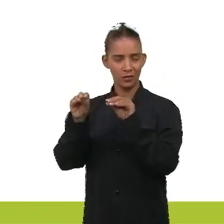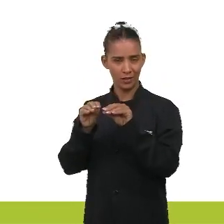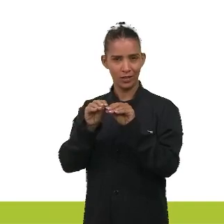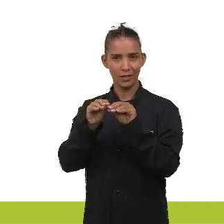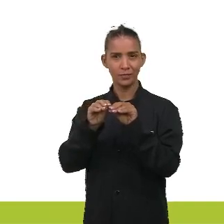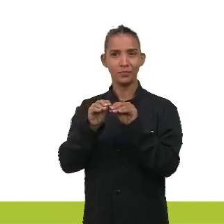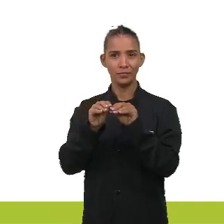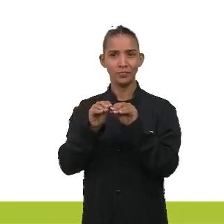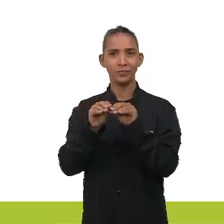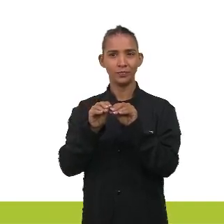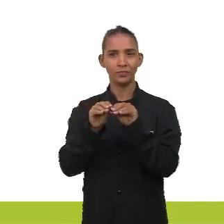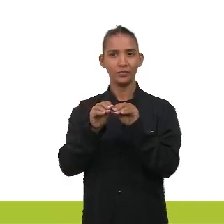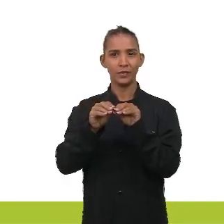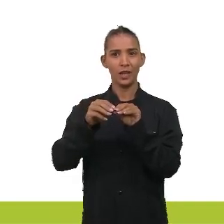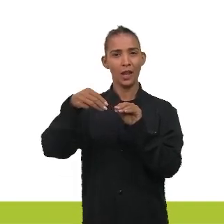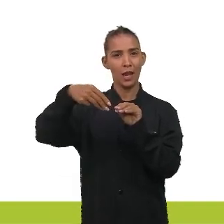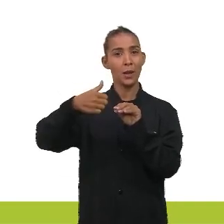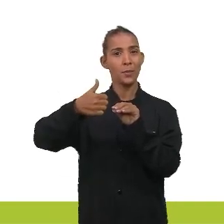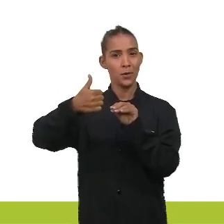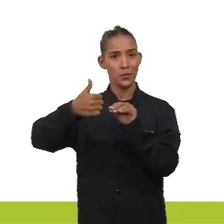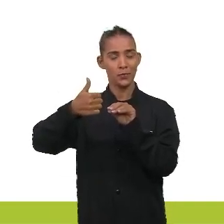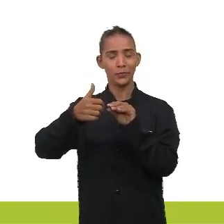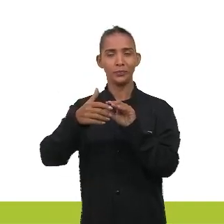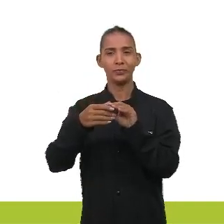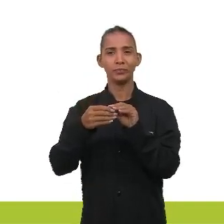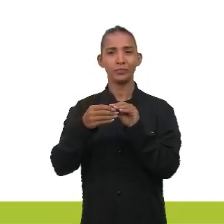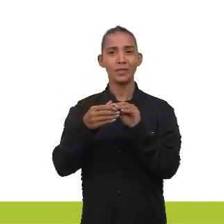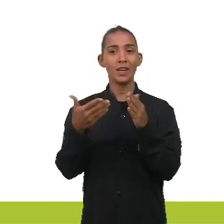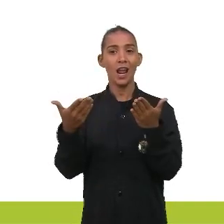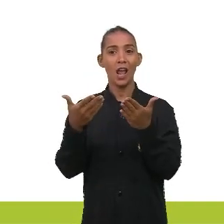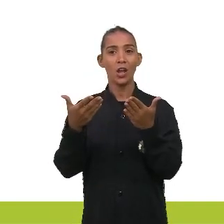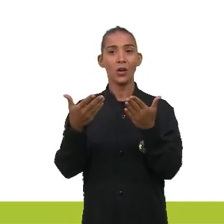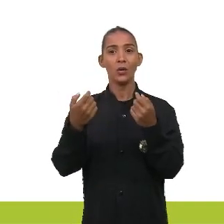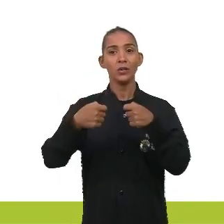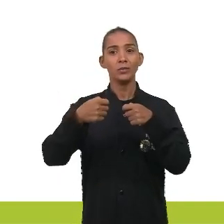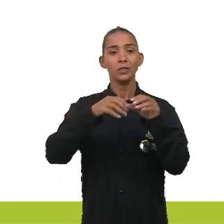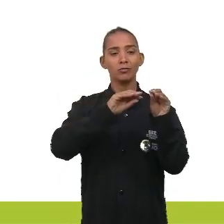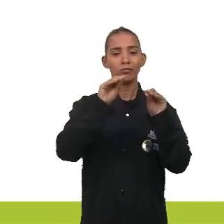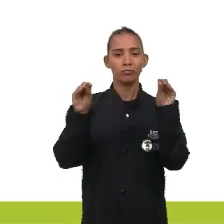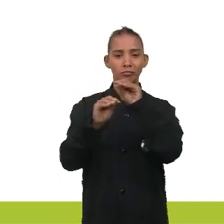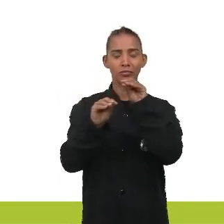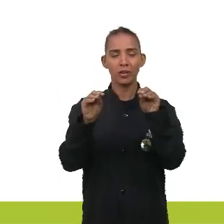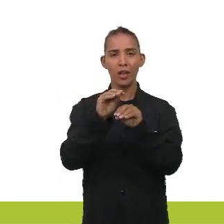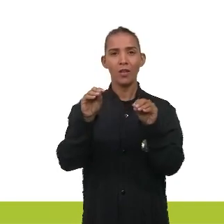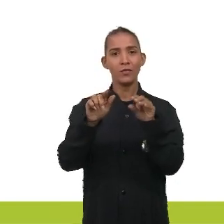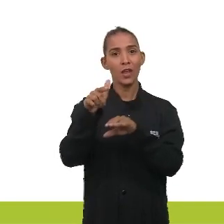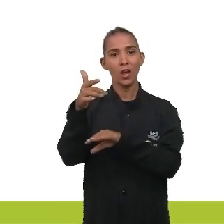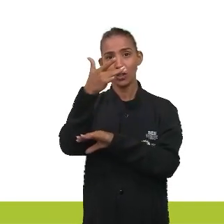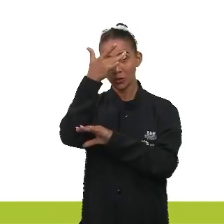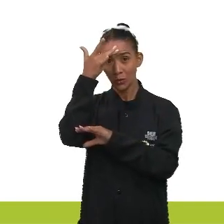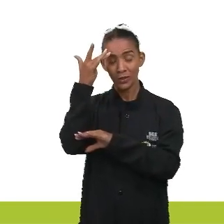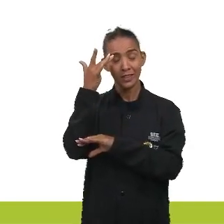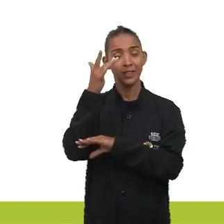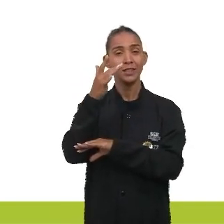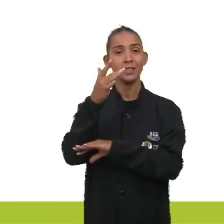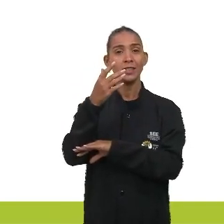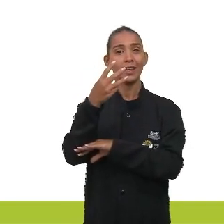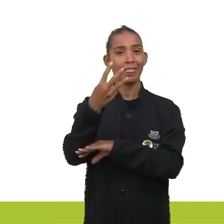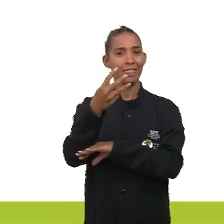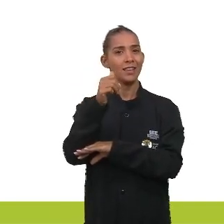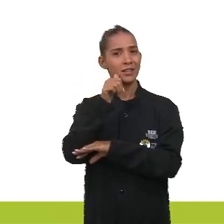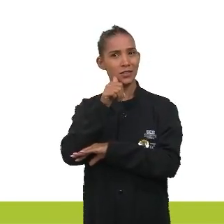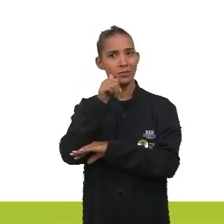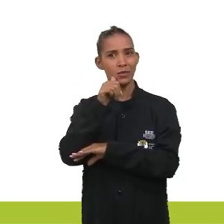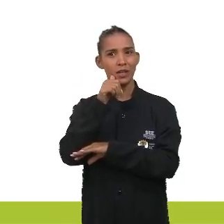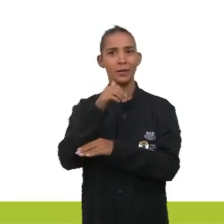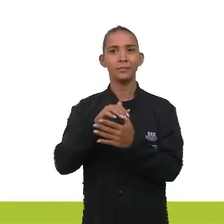1. Aí eu quero acomodar agora as outras 3 mulheres restantes. Por exemplo, eu quero colocar uma mulher